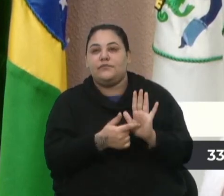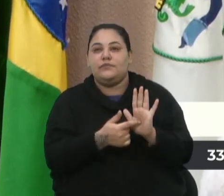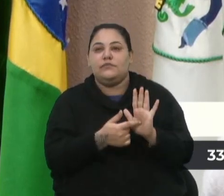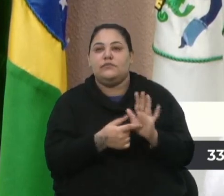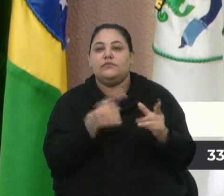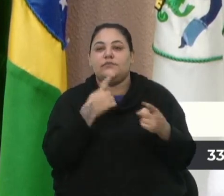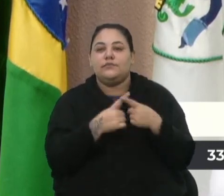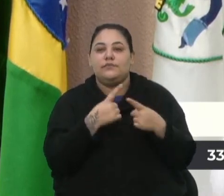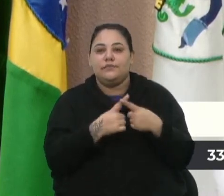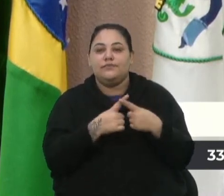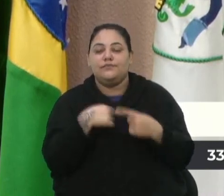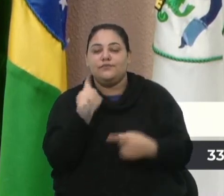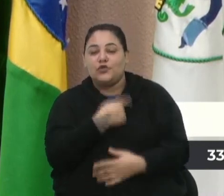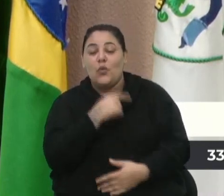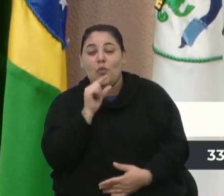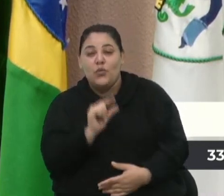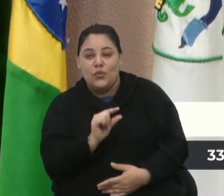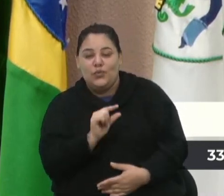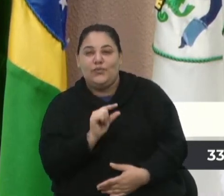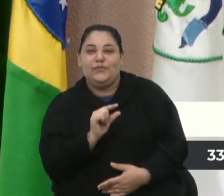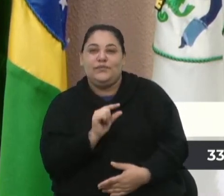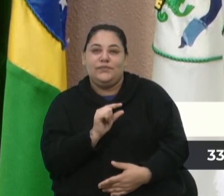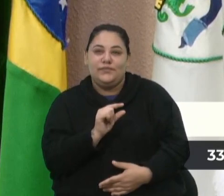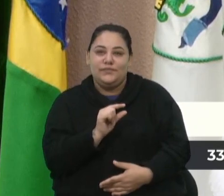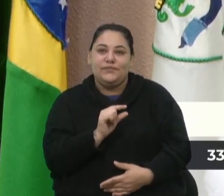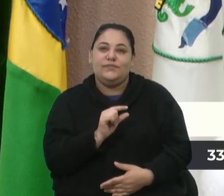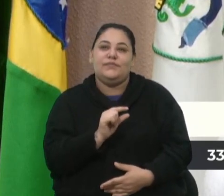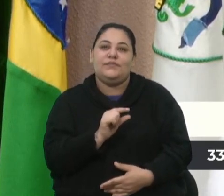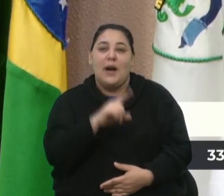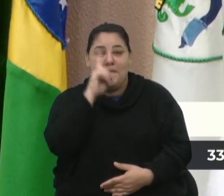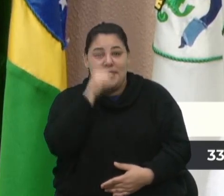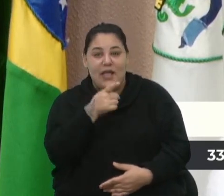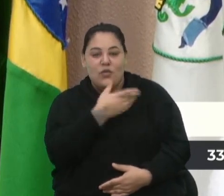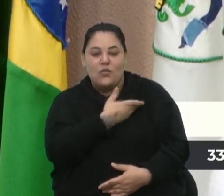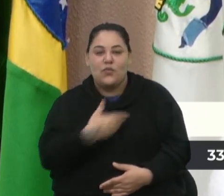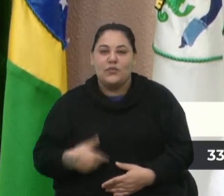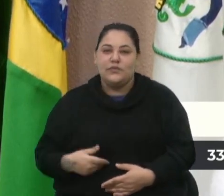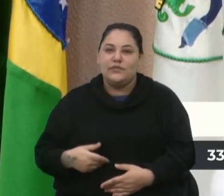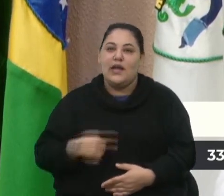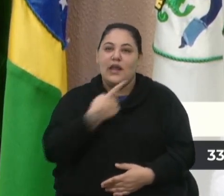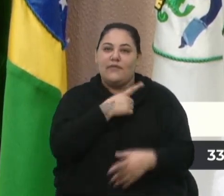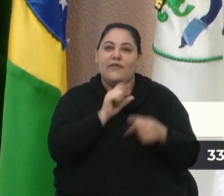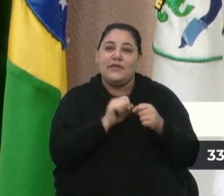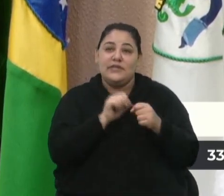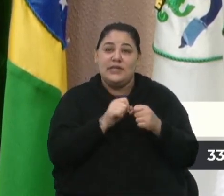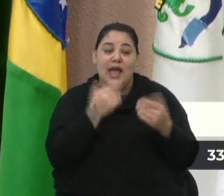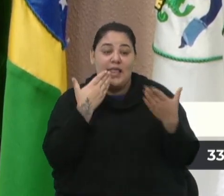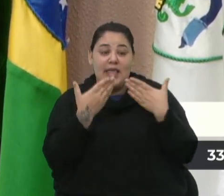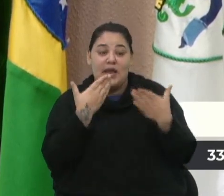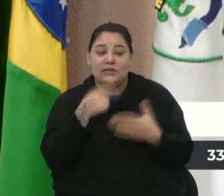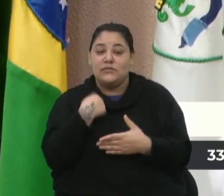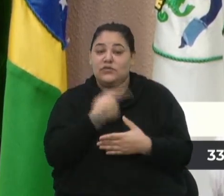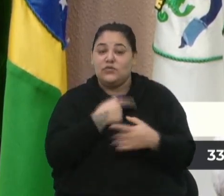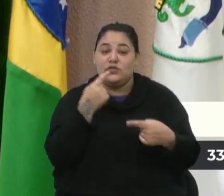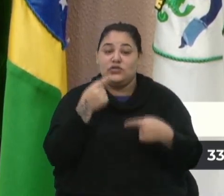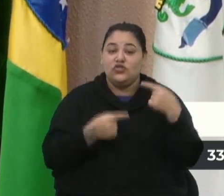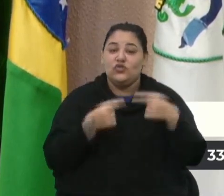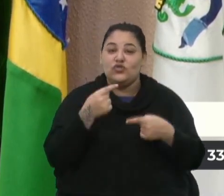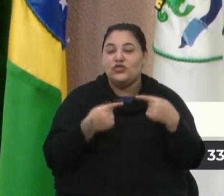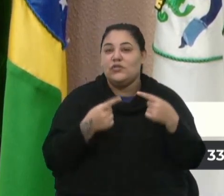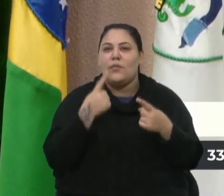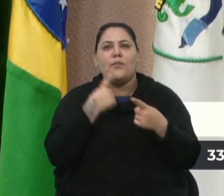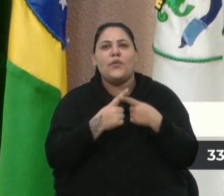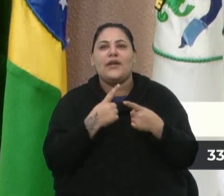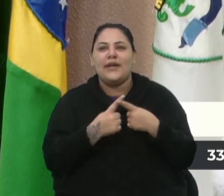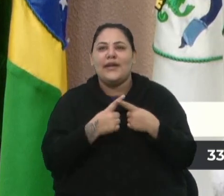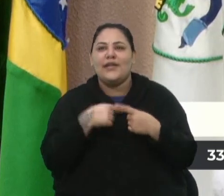porquê somos poucas mulheres eleitas a mandatos públicos, ela vai trazer essa análise para que a gente possa discutir por que, de